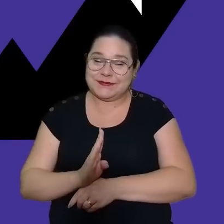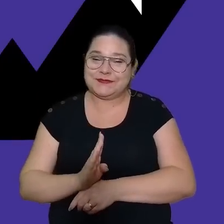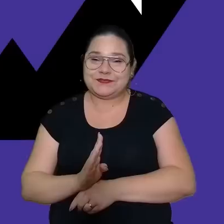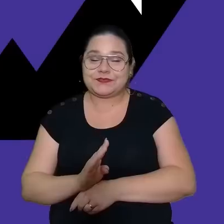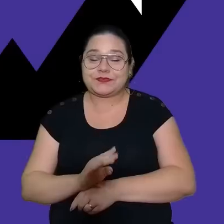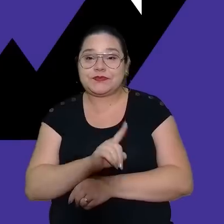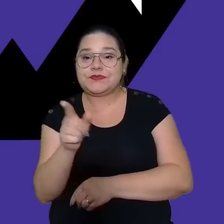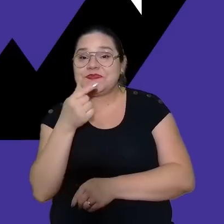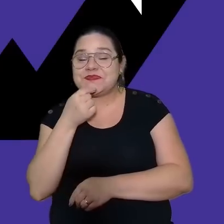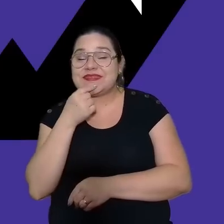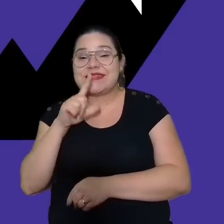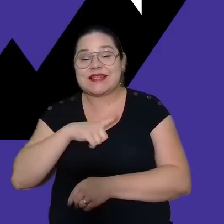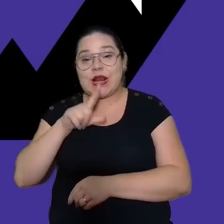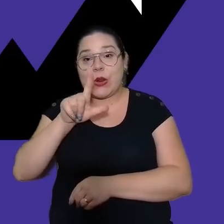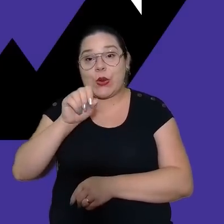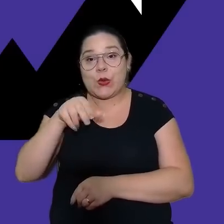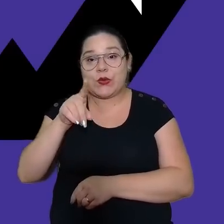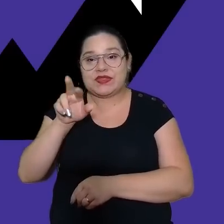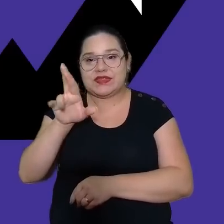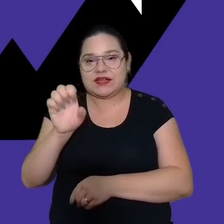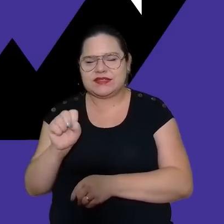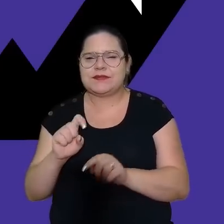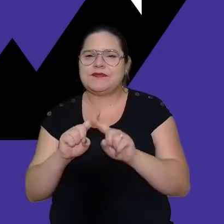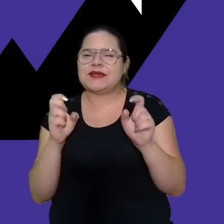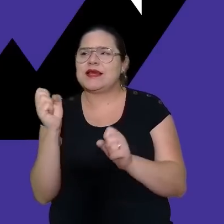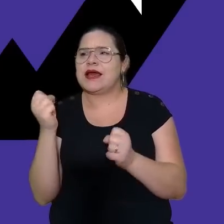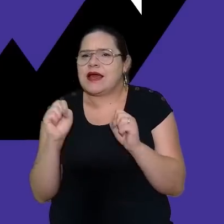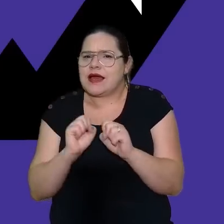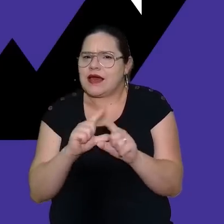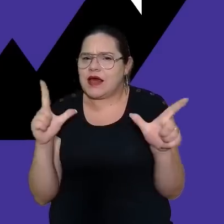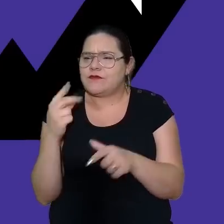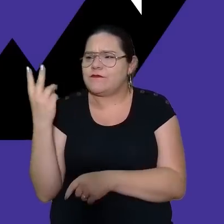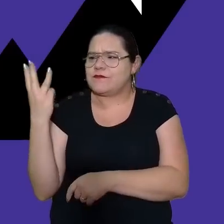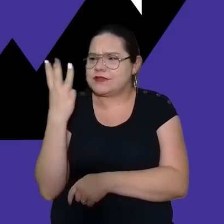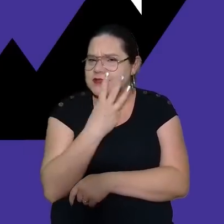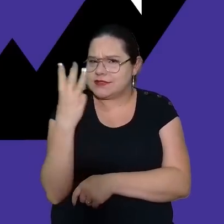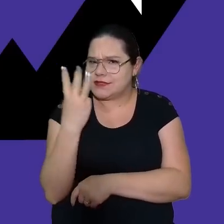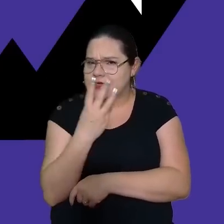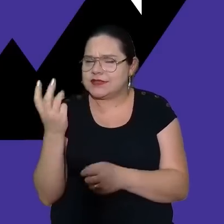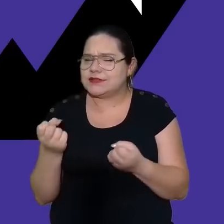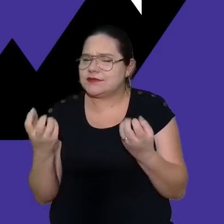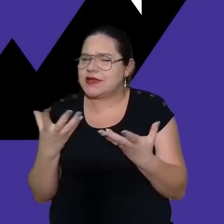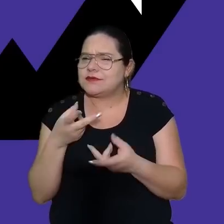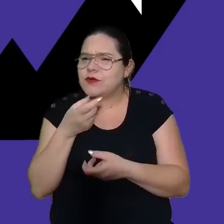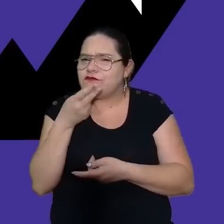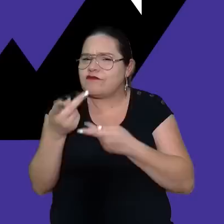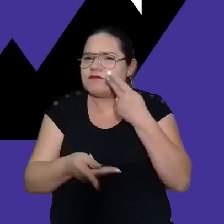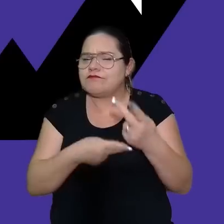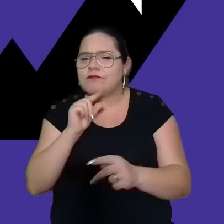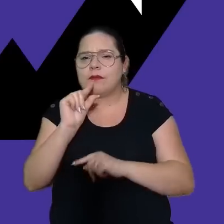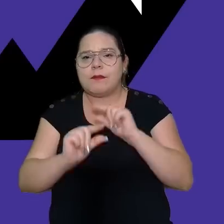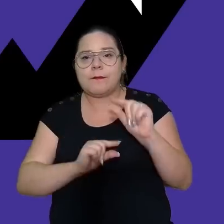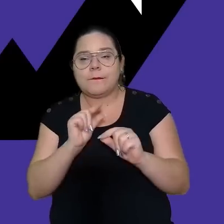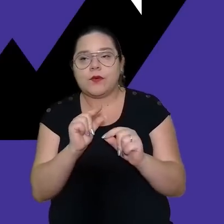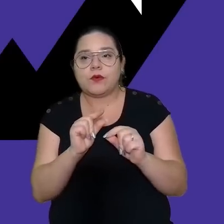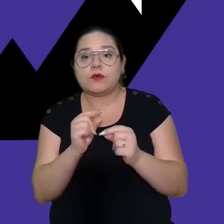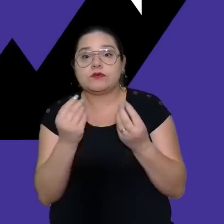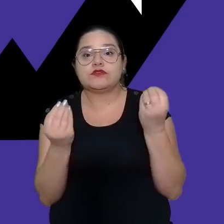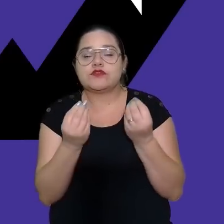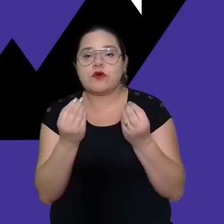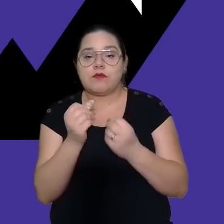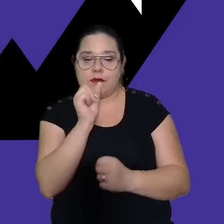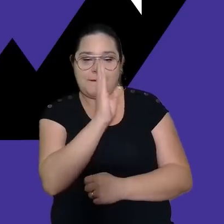principalmente vocês três, mas claro, também o Ayrton, possa comentar um pouco sobre essa questão da nossa imagem em relação ao